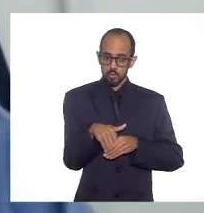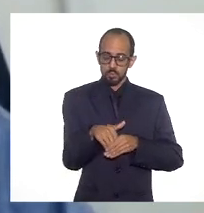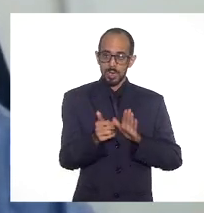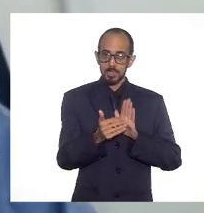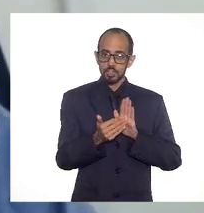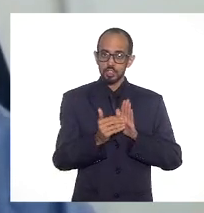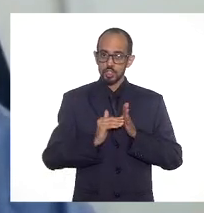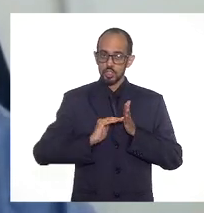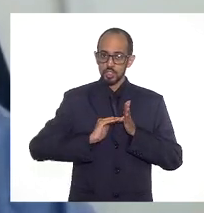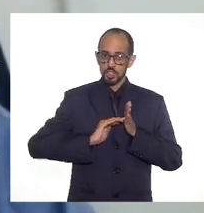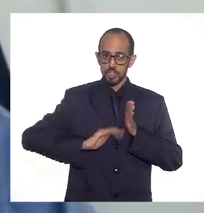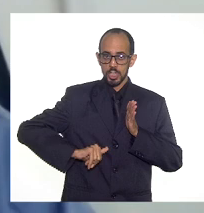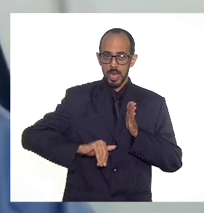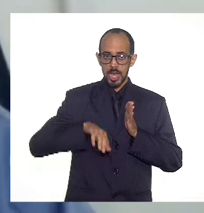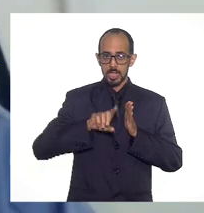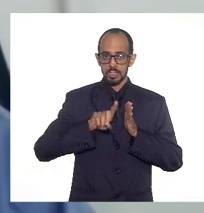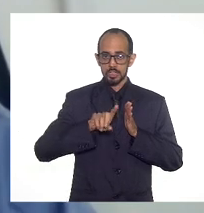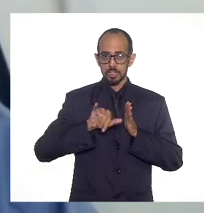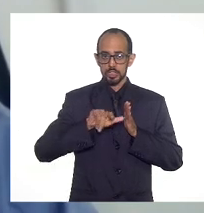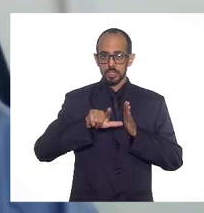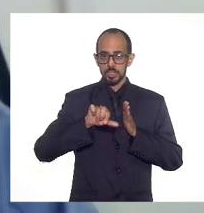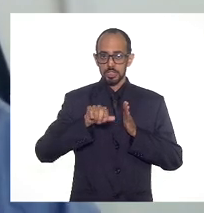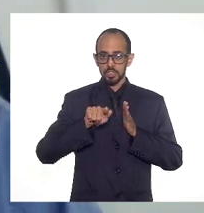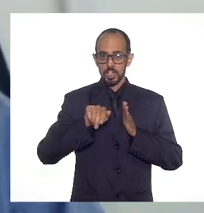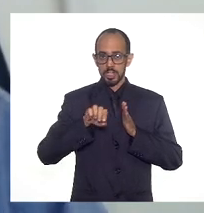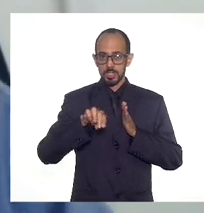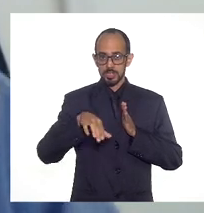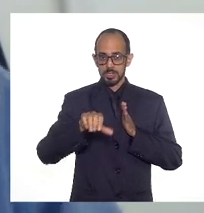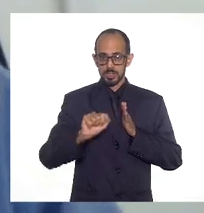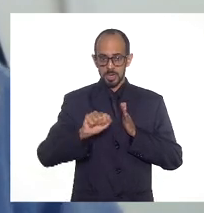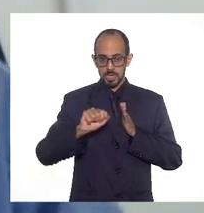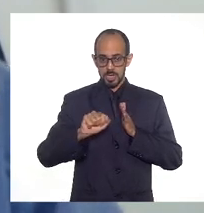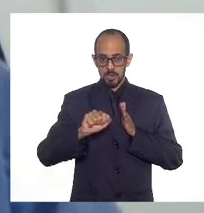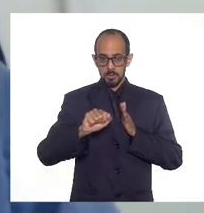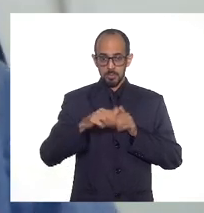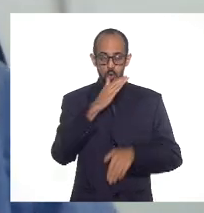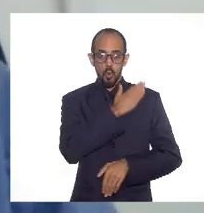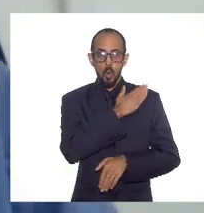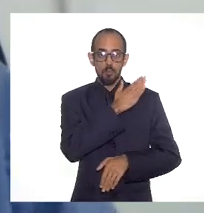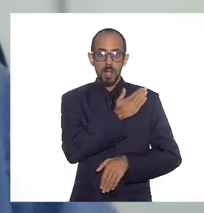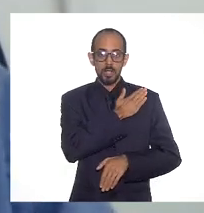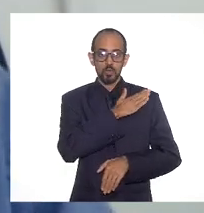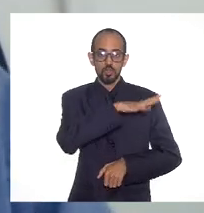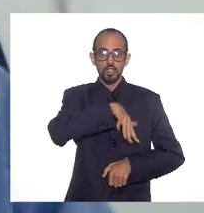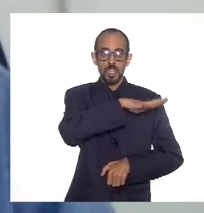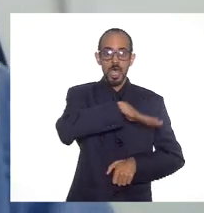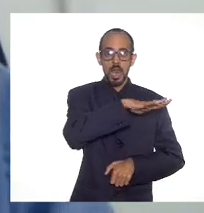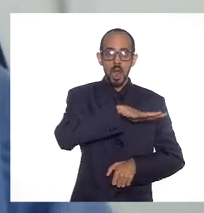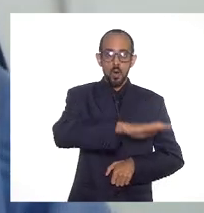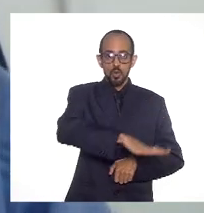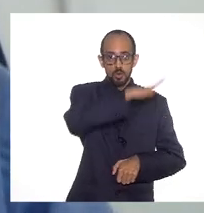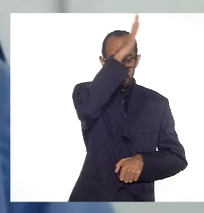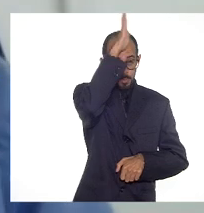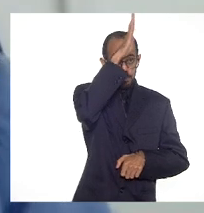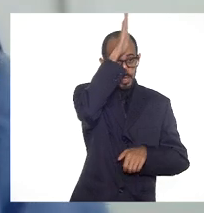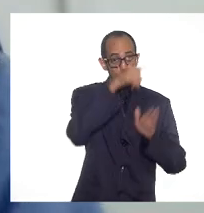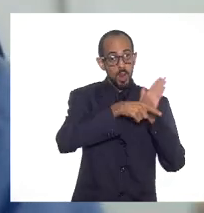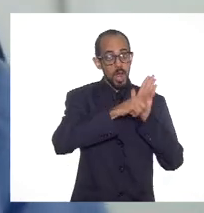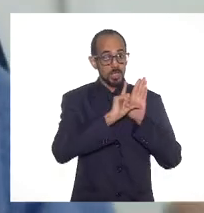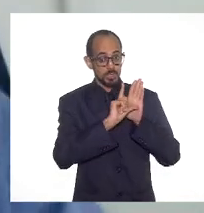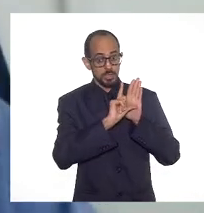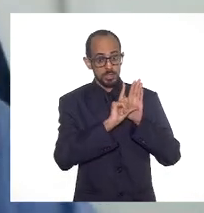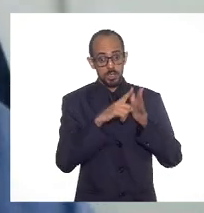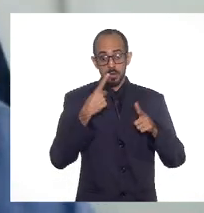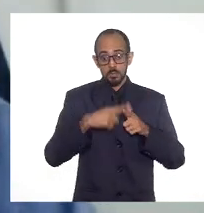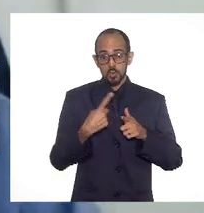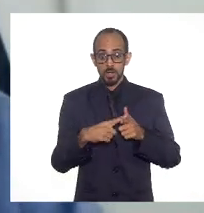diligência ao comando-geral do Corpo Bombeiro, para a gente saber a opinião do Corpo Bombeiro antes de mais nada. Porque senão